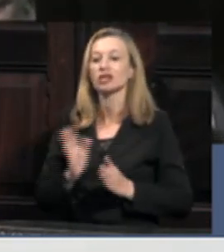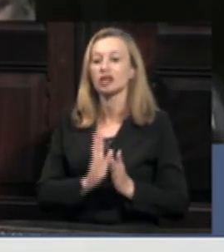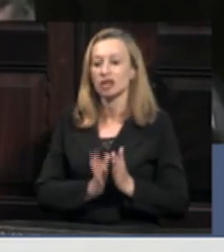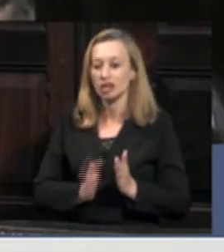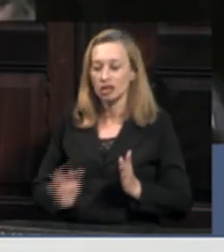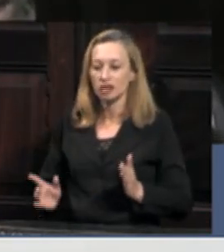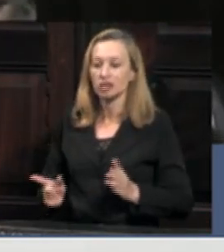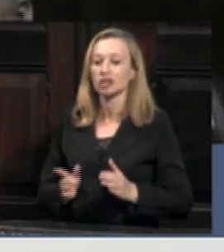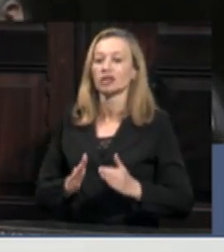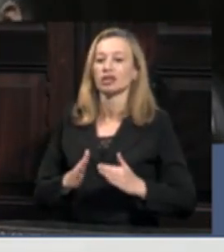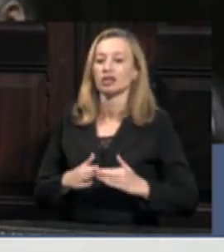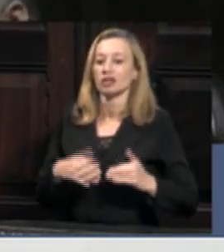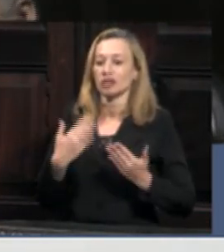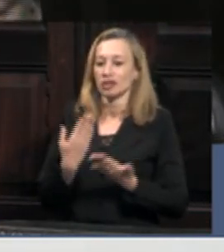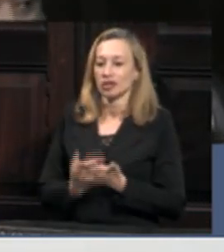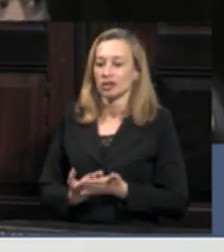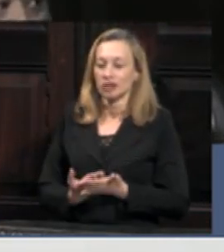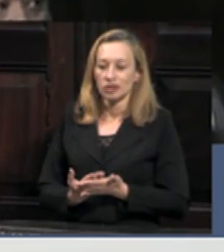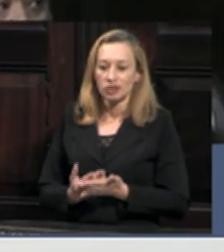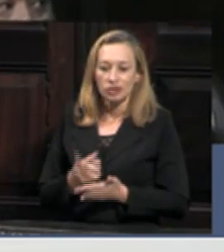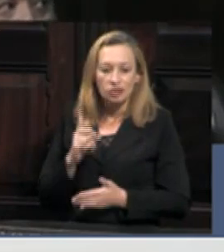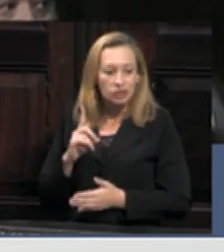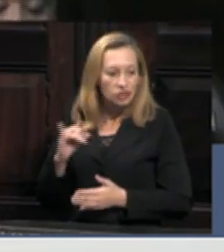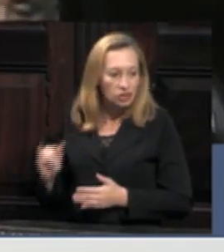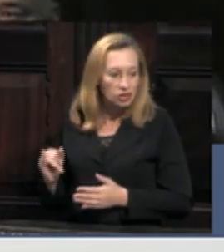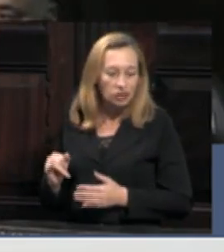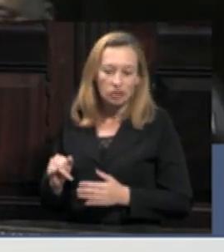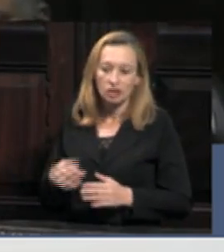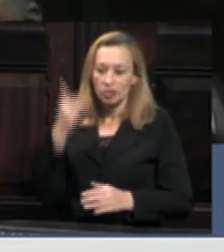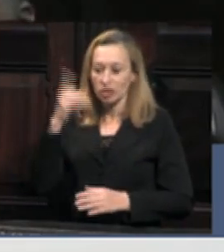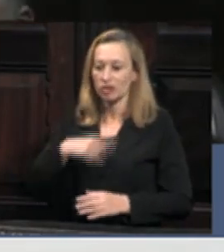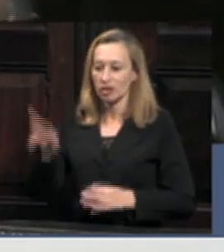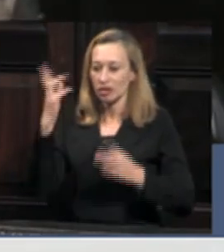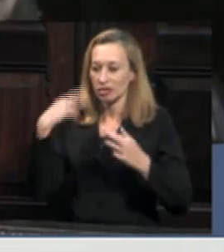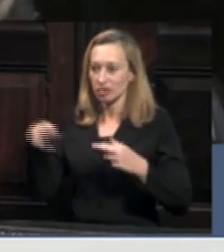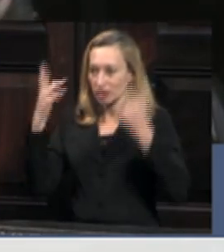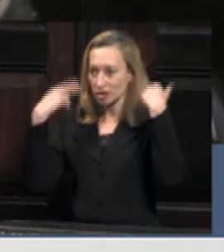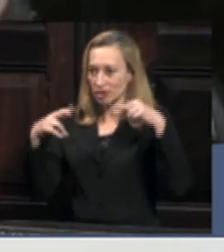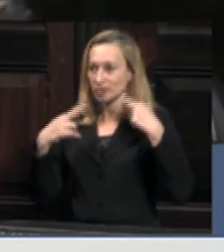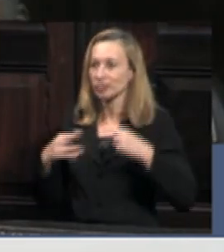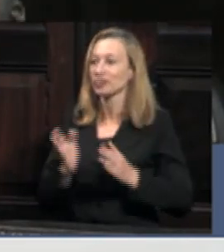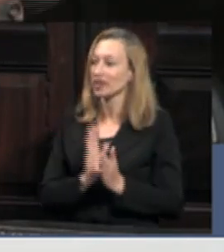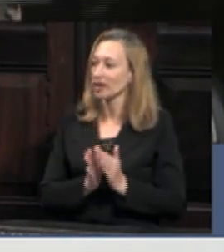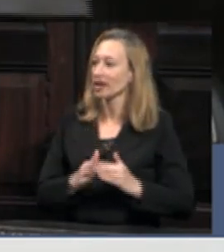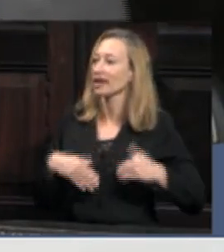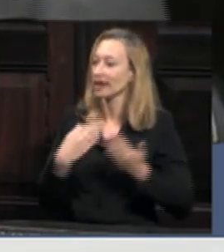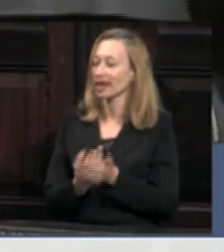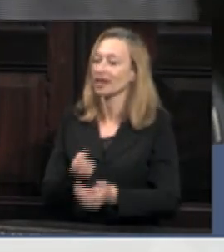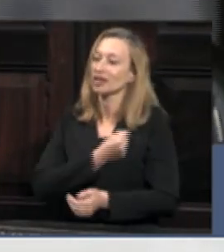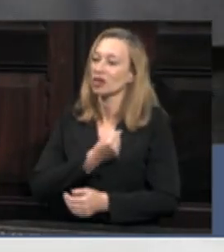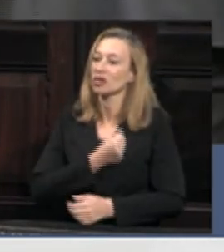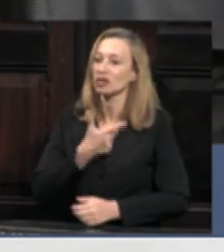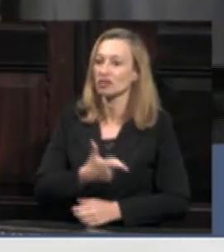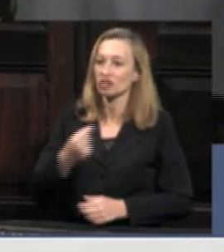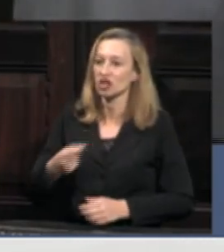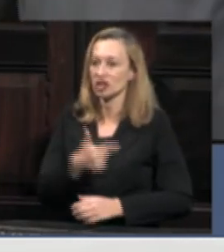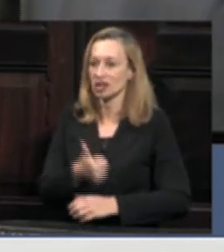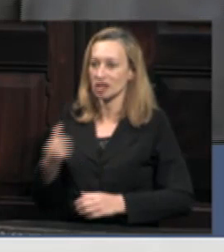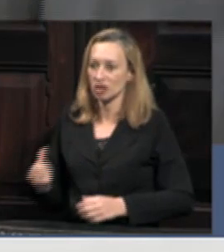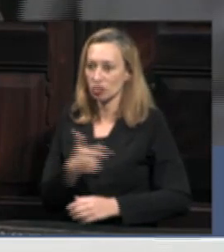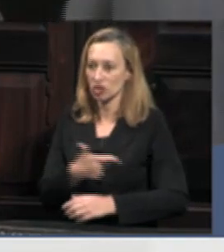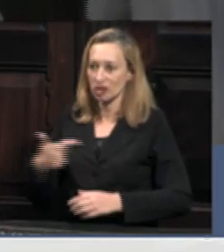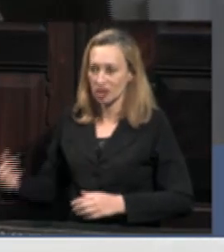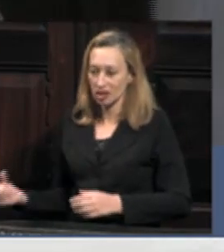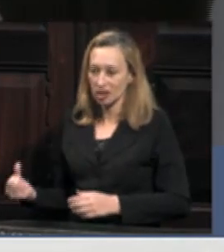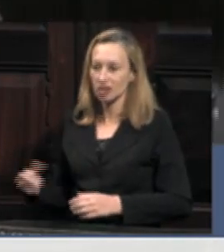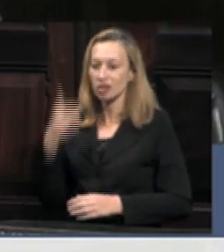do dia do projeto de lei 49A de 2017, deputado Valdec Carneiro. Requer a inclusão na ordem do dia do projeto de lei 2016 de 2016, deputado